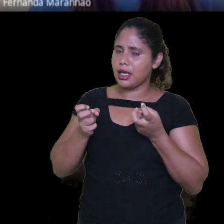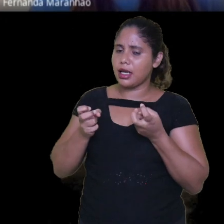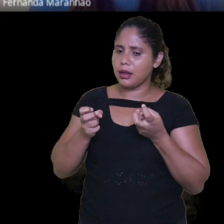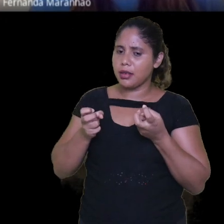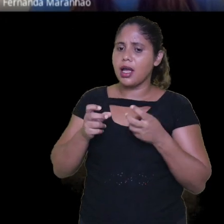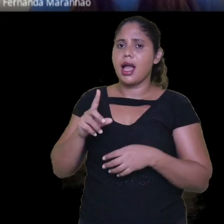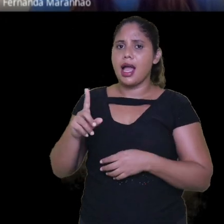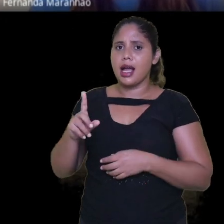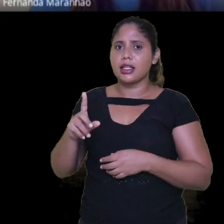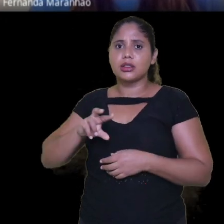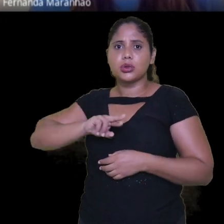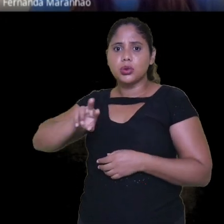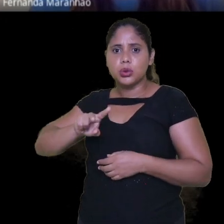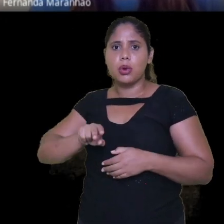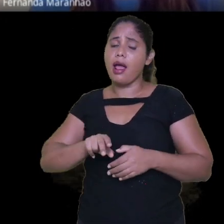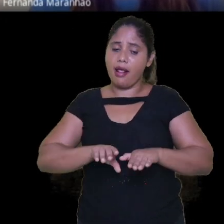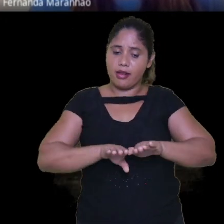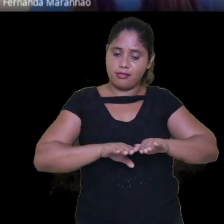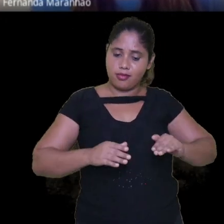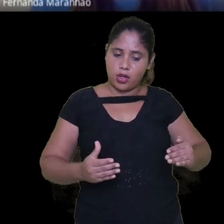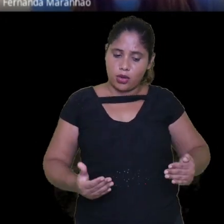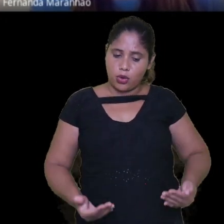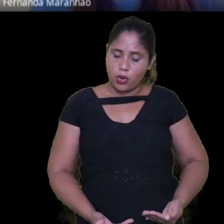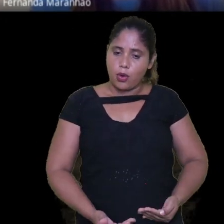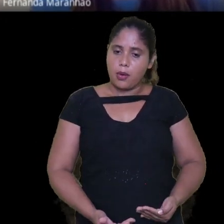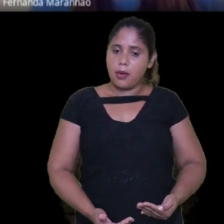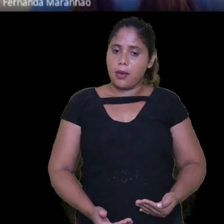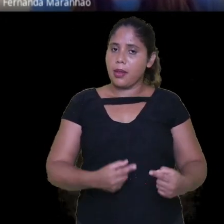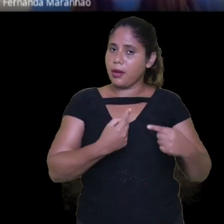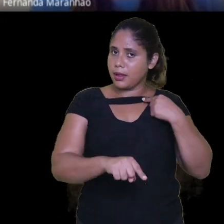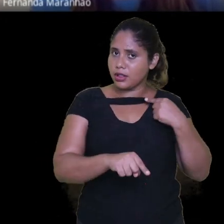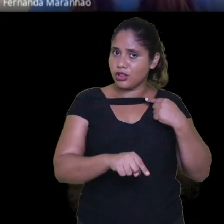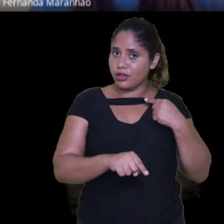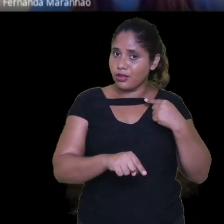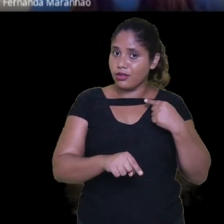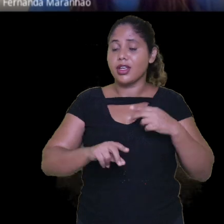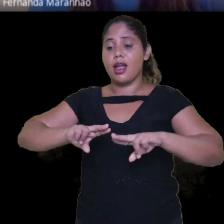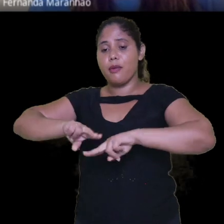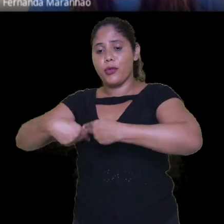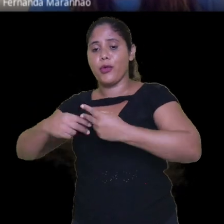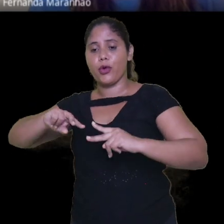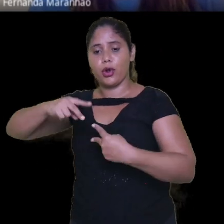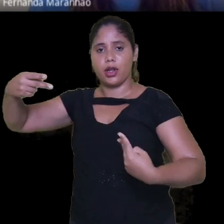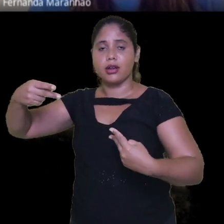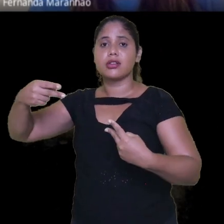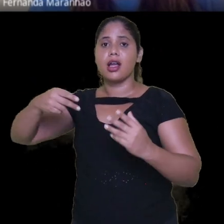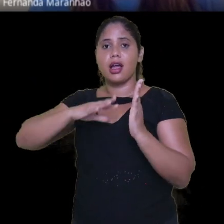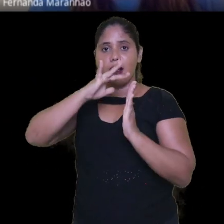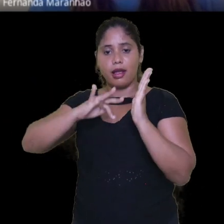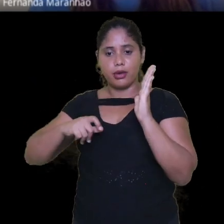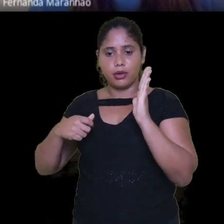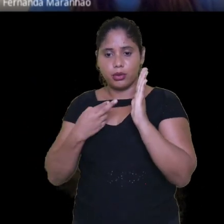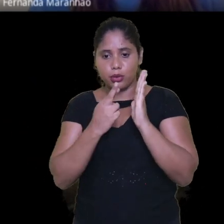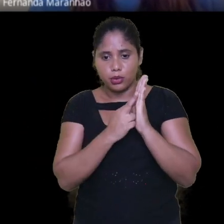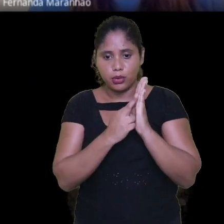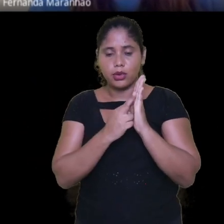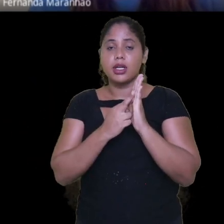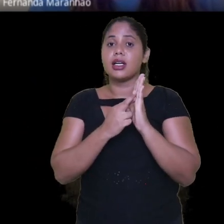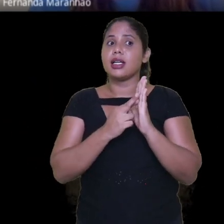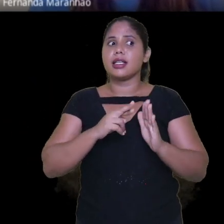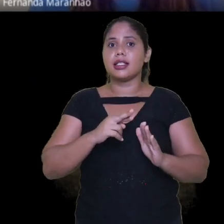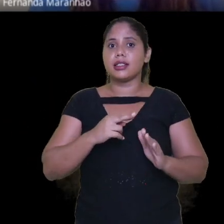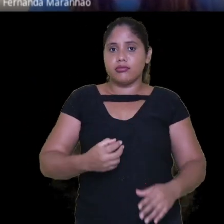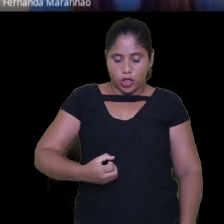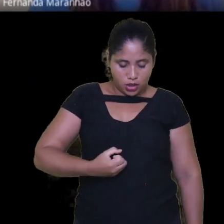classificar essa restrição de crescimento após o seu diagnóstico ultrassonográfico. Do lado esquerdo da tela, nós podemos ver um print